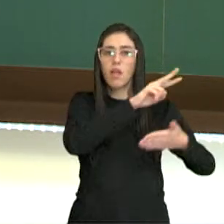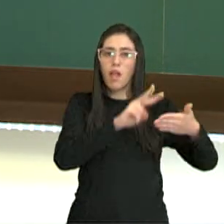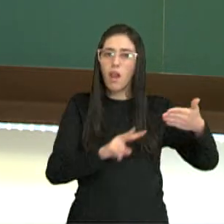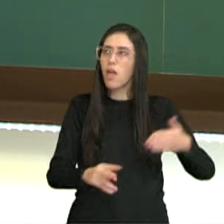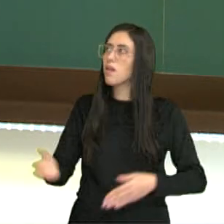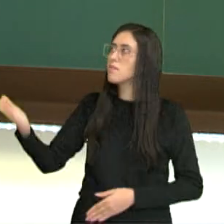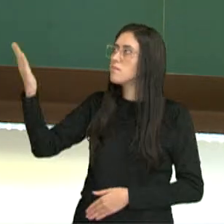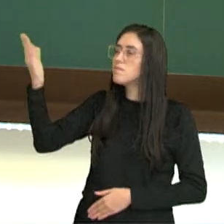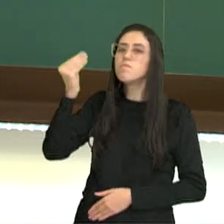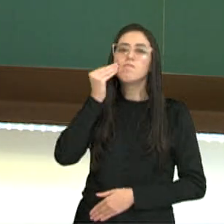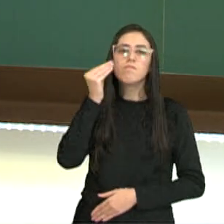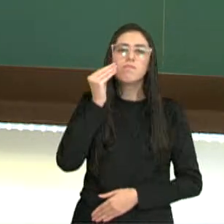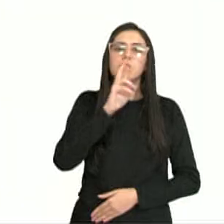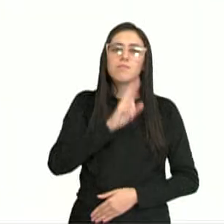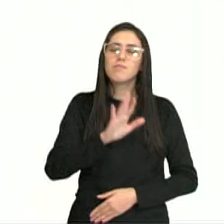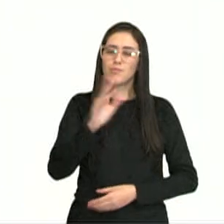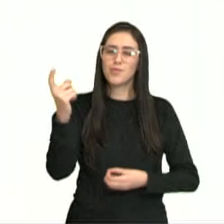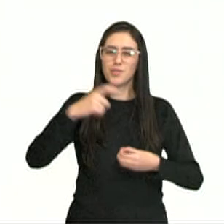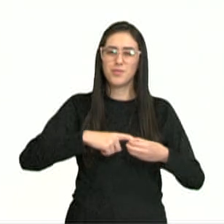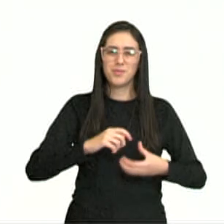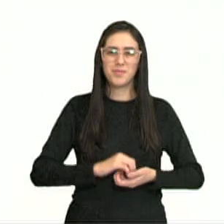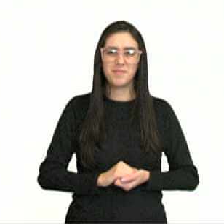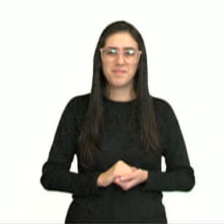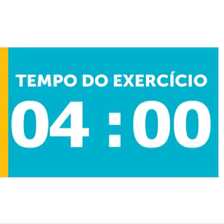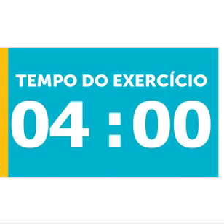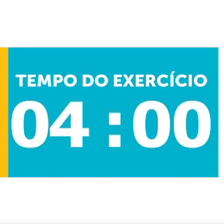favor, responda e eu já volto.